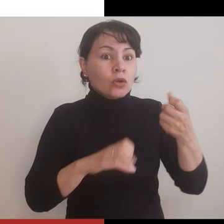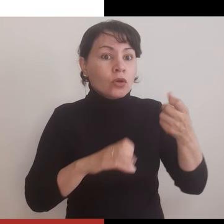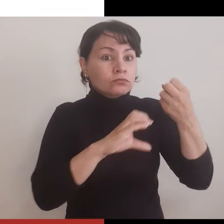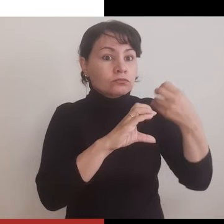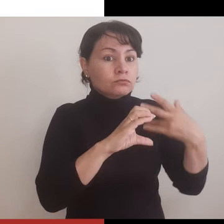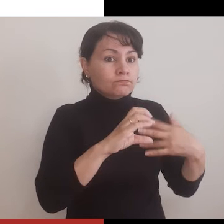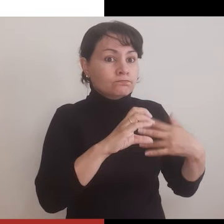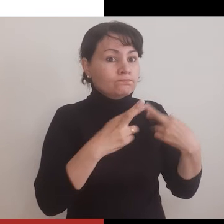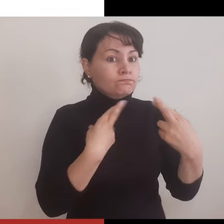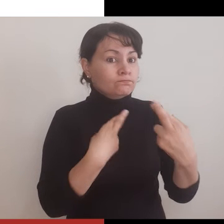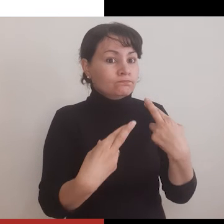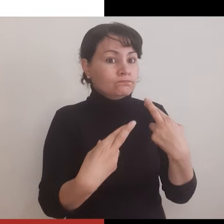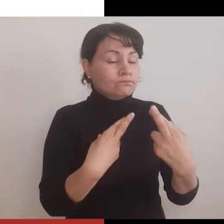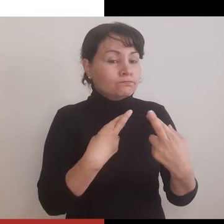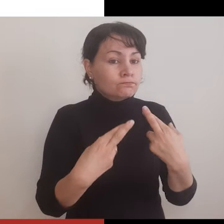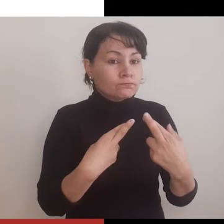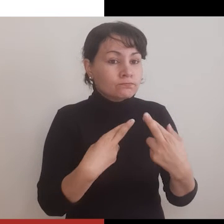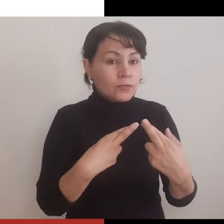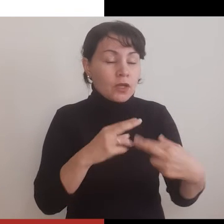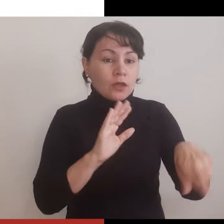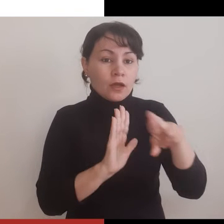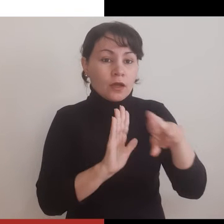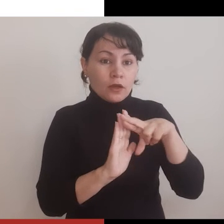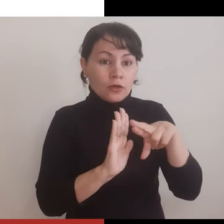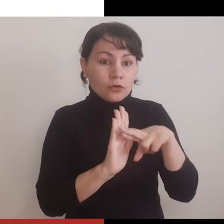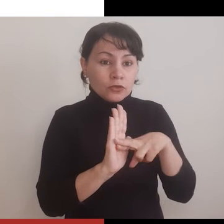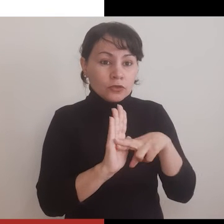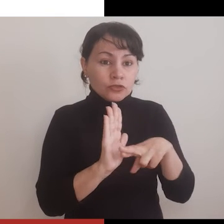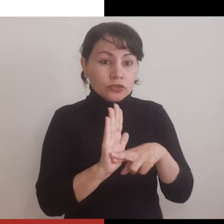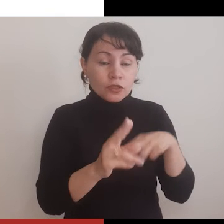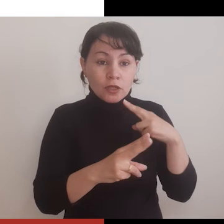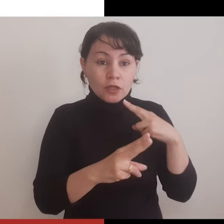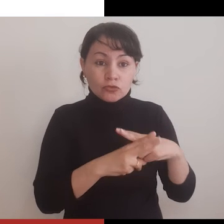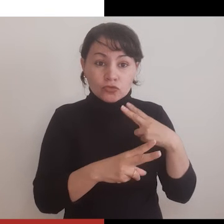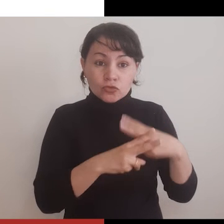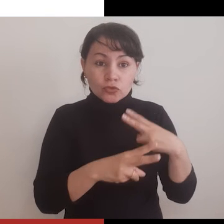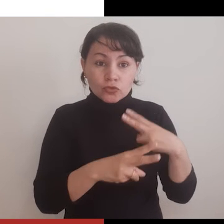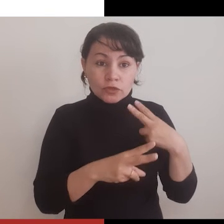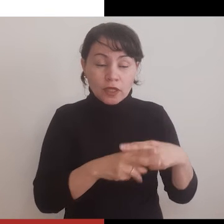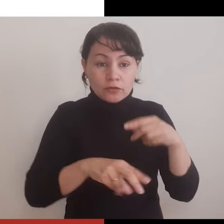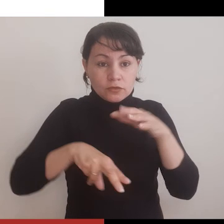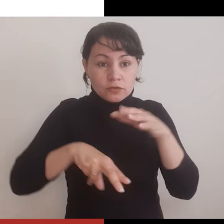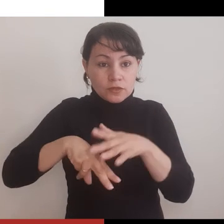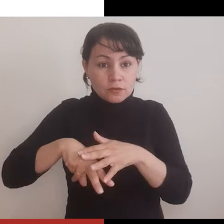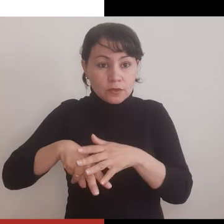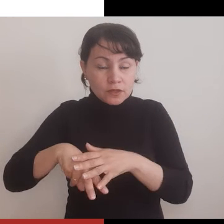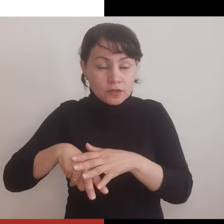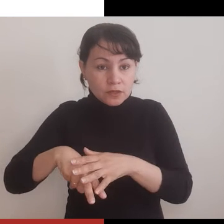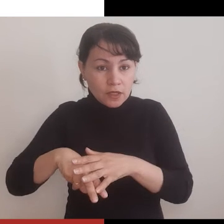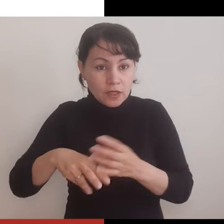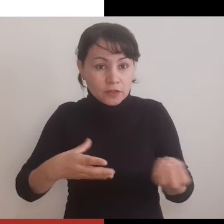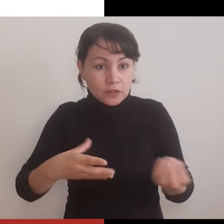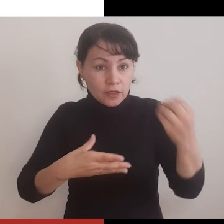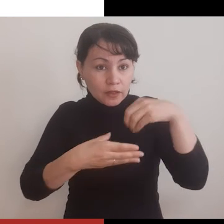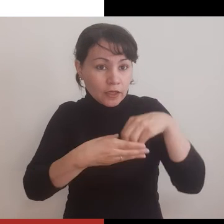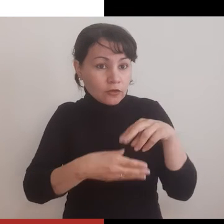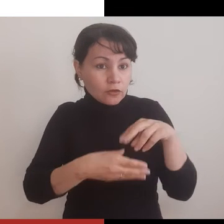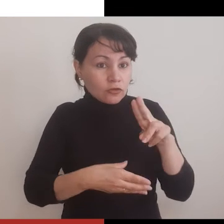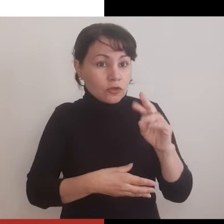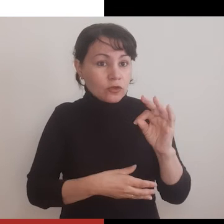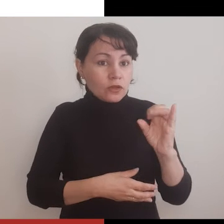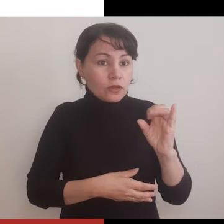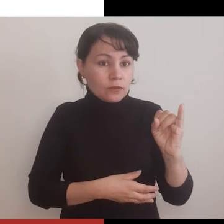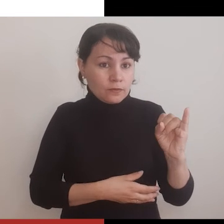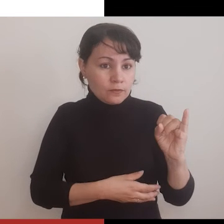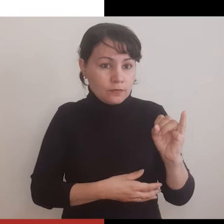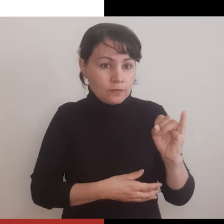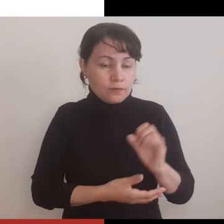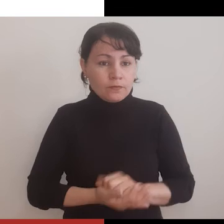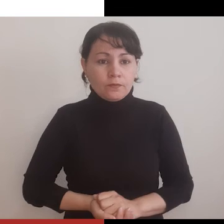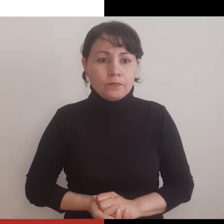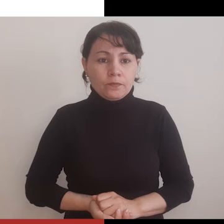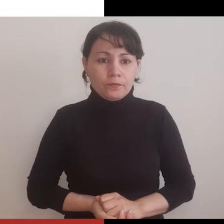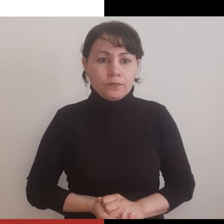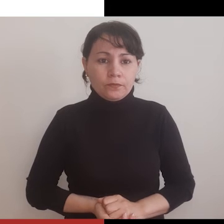aspectos relacionados às rotinas, né, e ao cuidado desse paciente dentro da terapia intensiva.